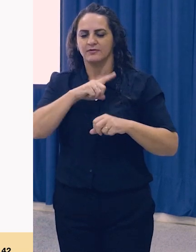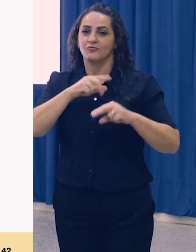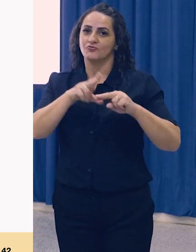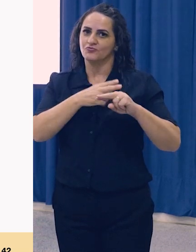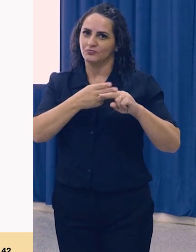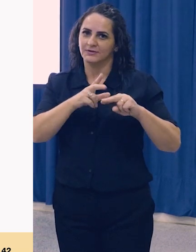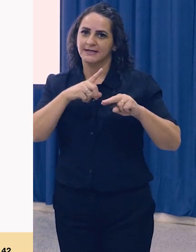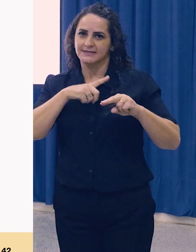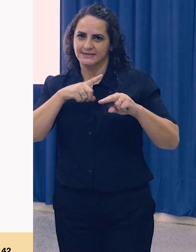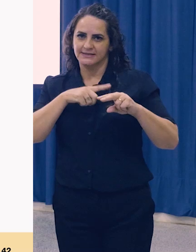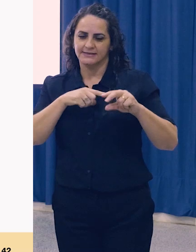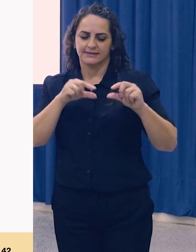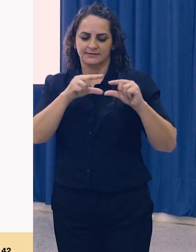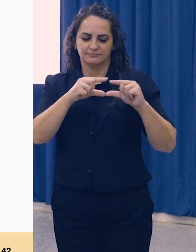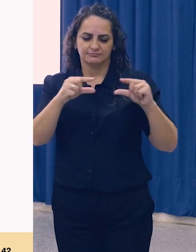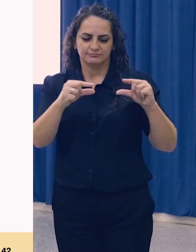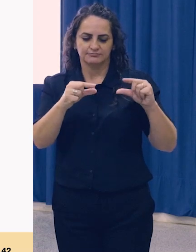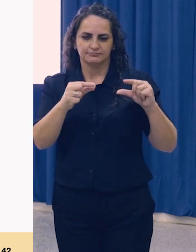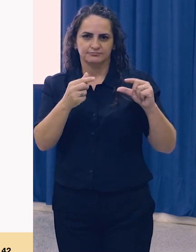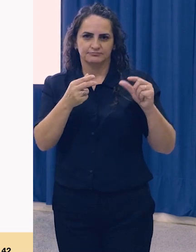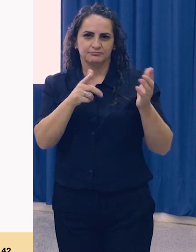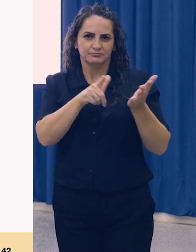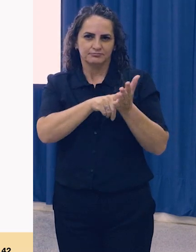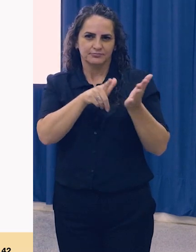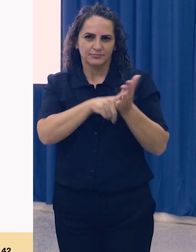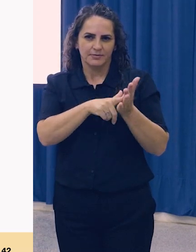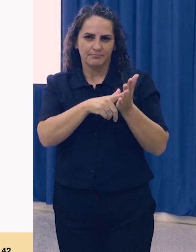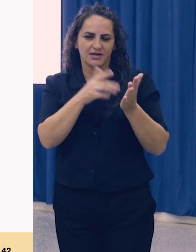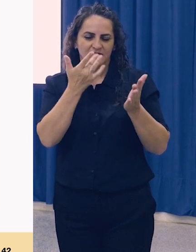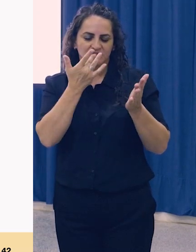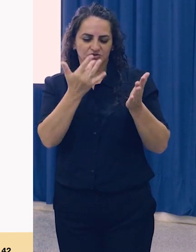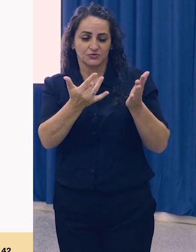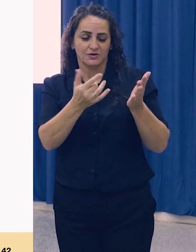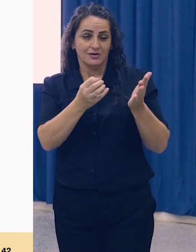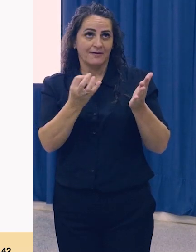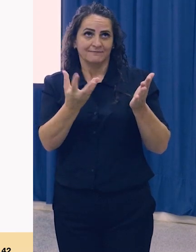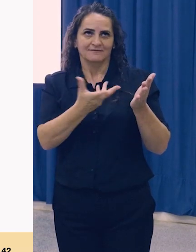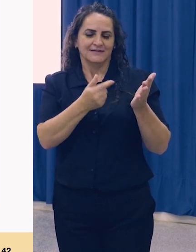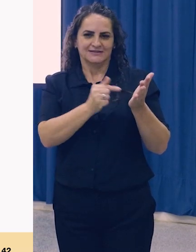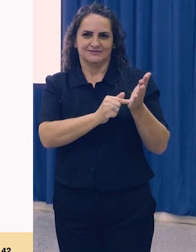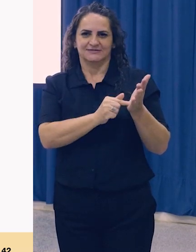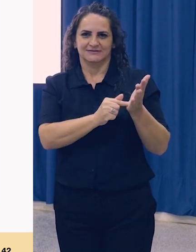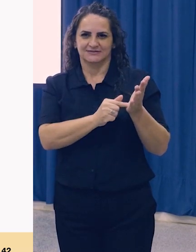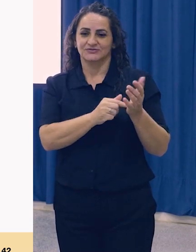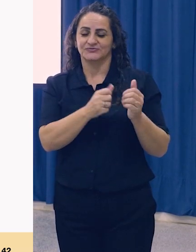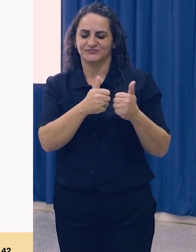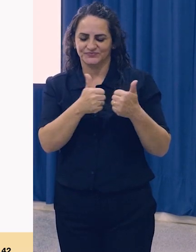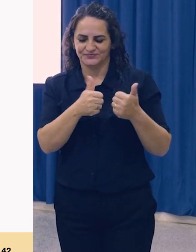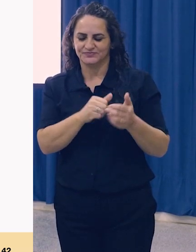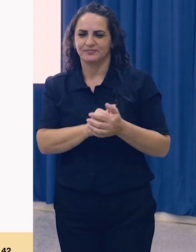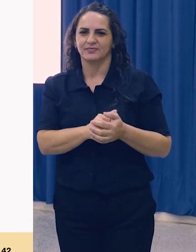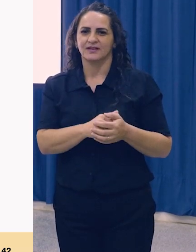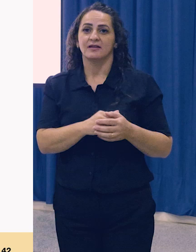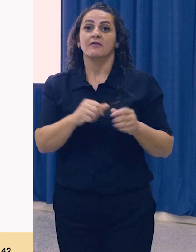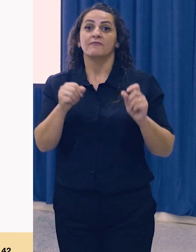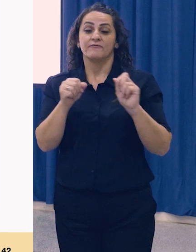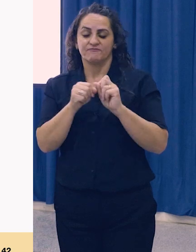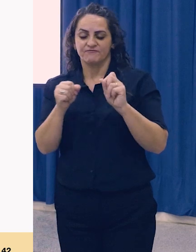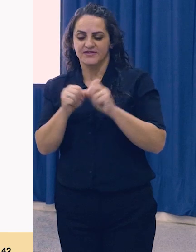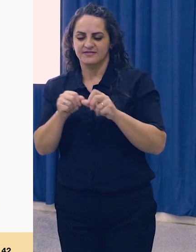que tem um bilhete dourado, e se você acha aquele bilhete dourado, é tudo de bom. Eles foram lá e fizeram realmente o